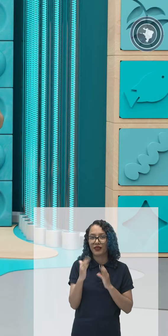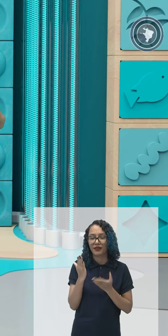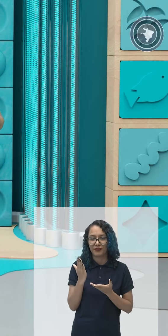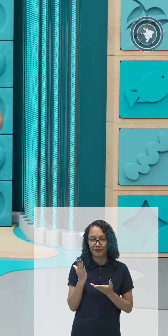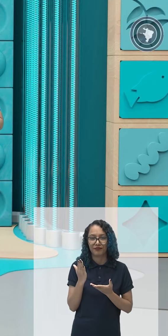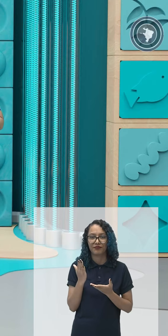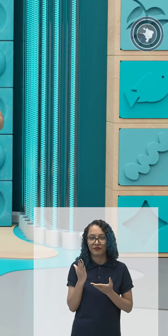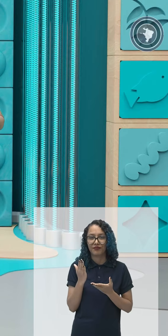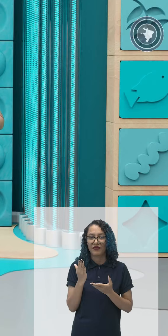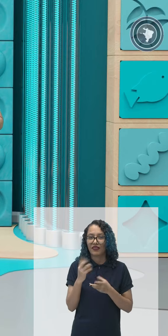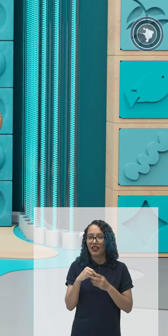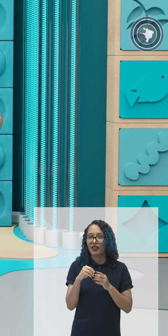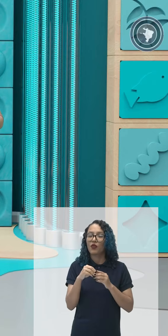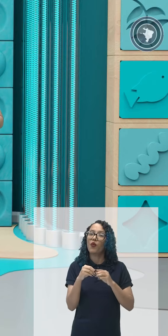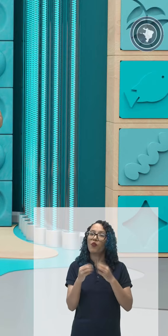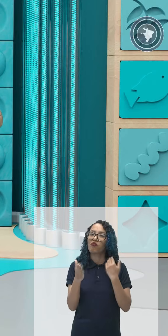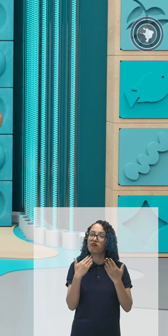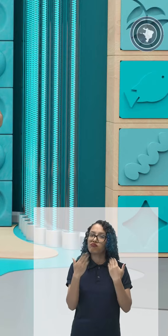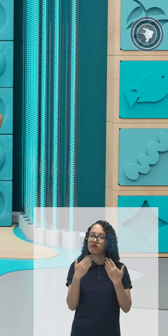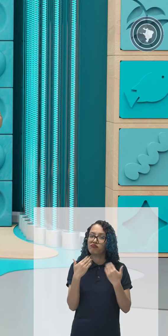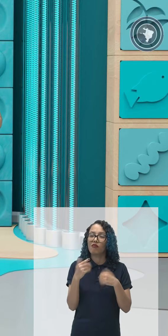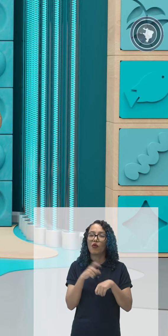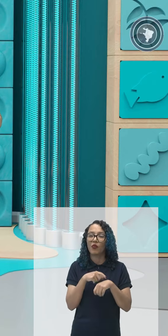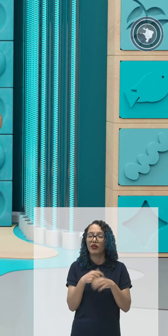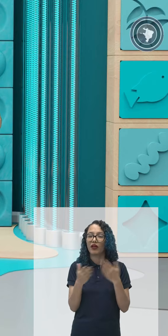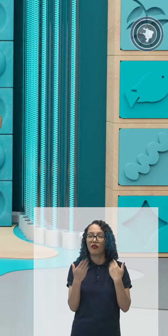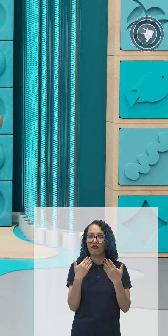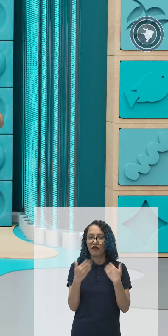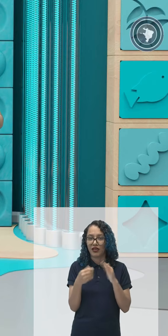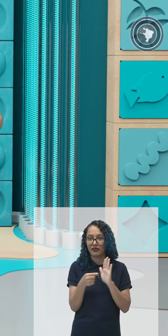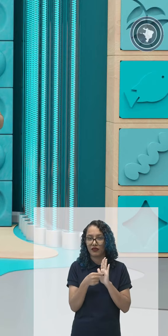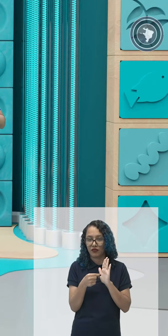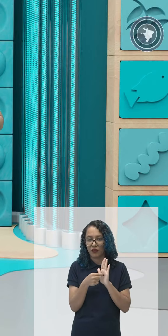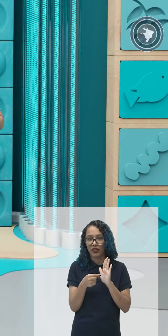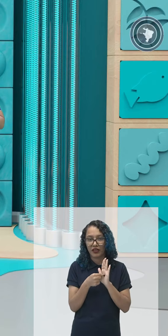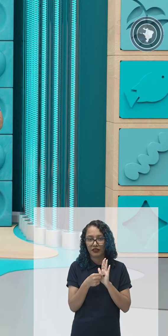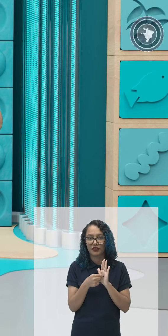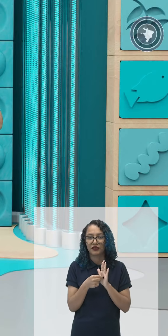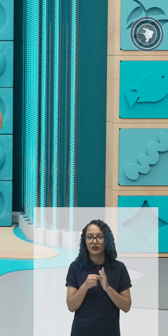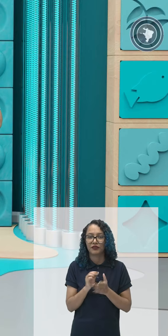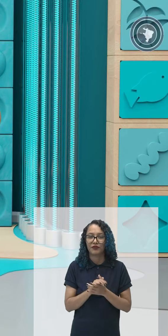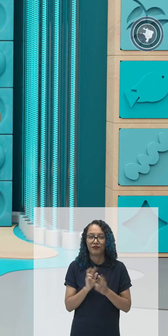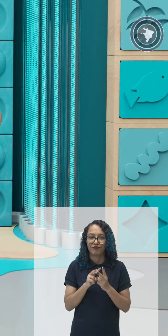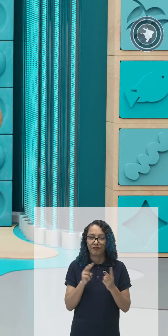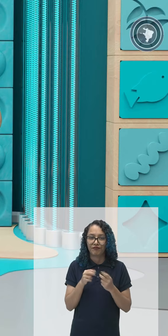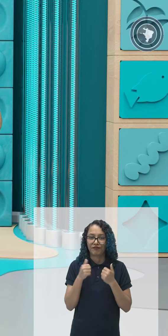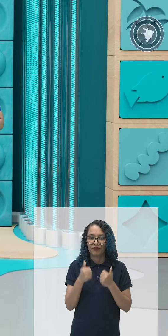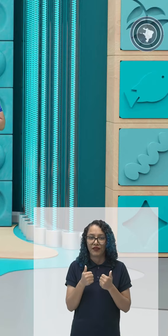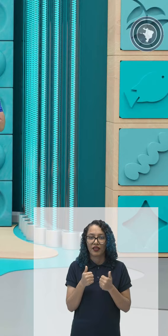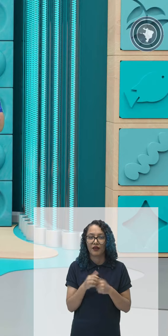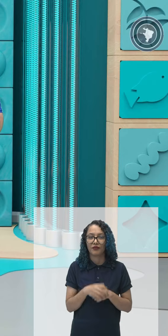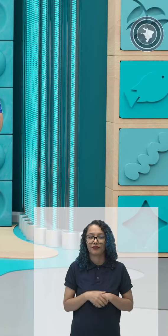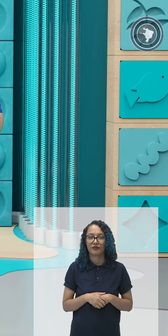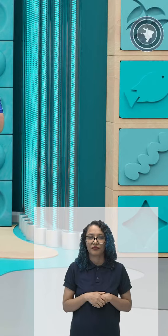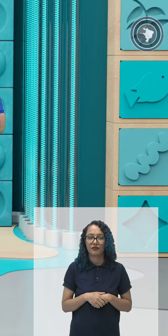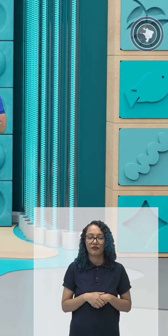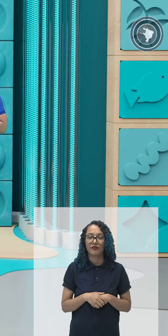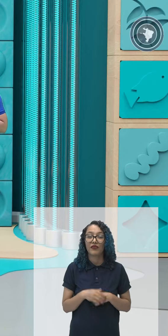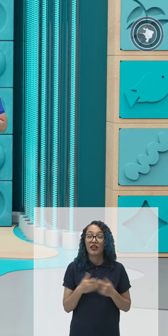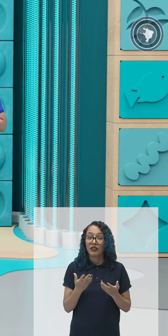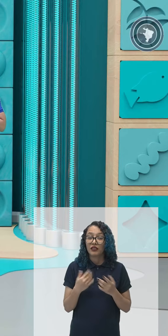ela durante a conversa ali no aplicativo, certo? Por meio virtual. Então, perceba que esse